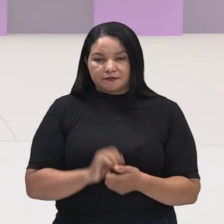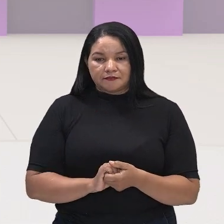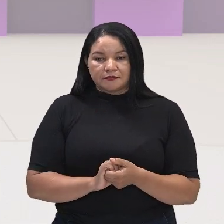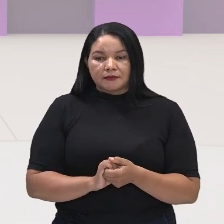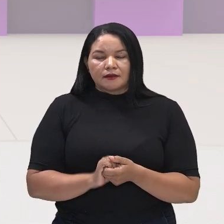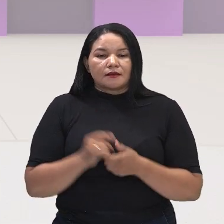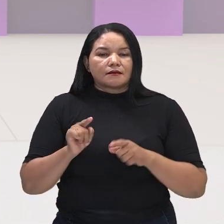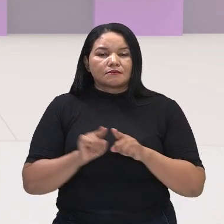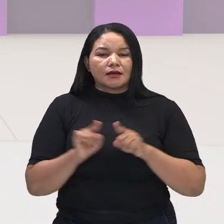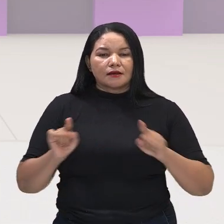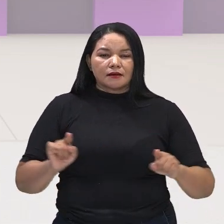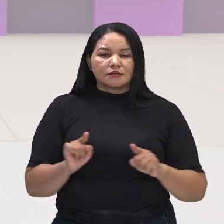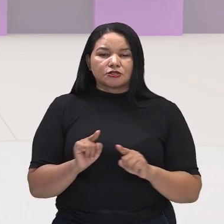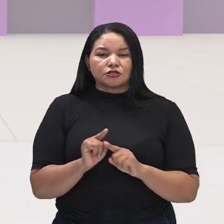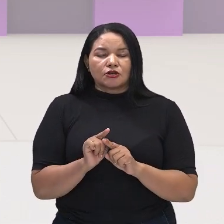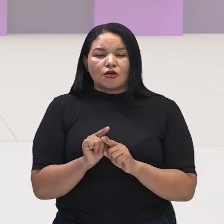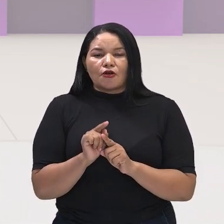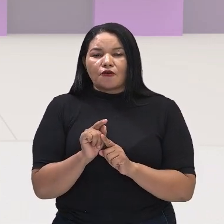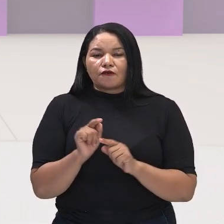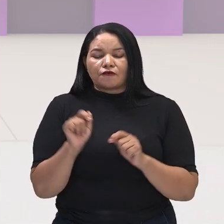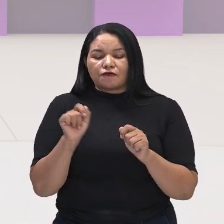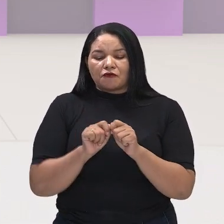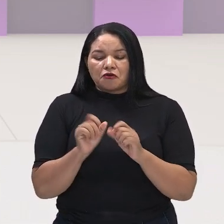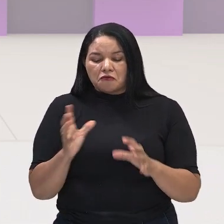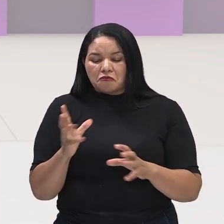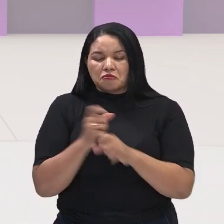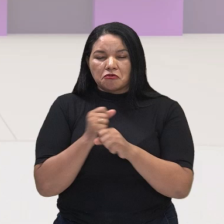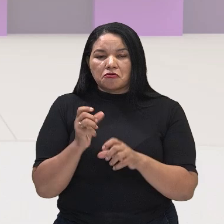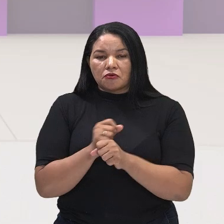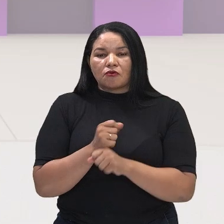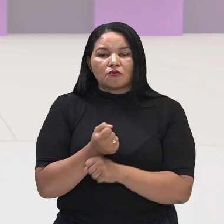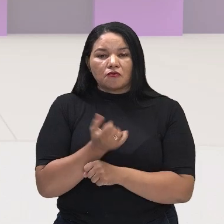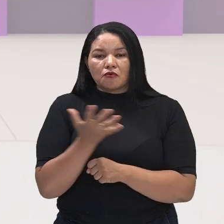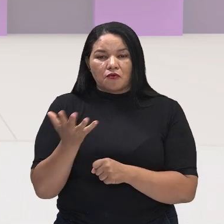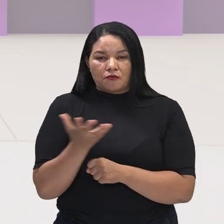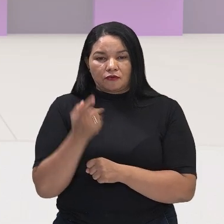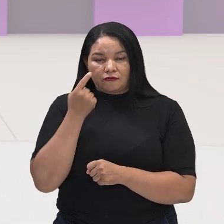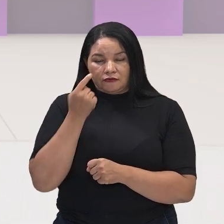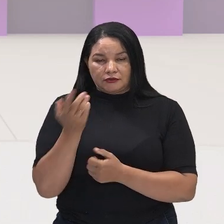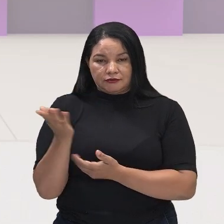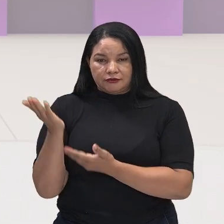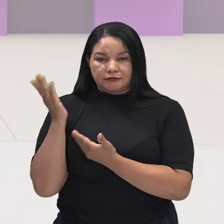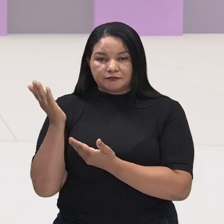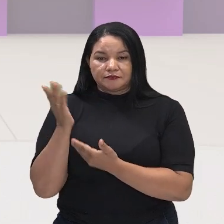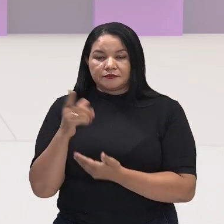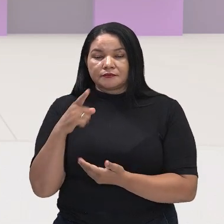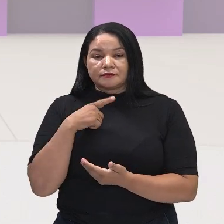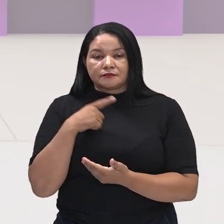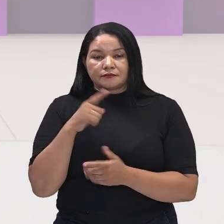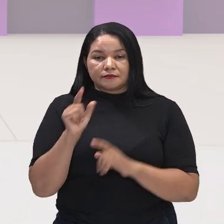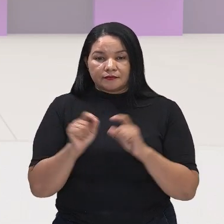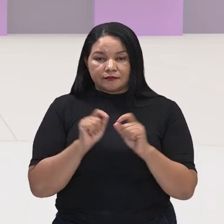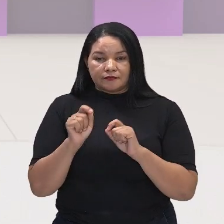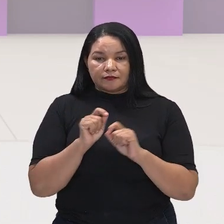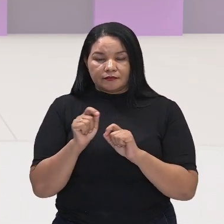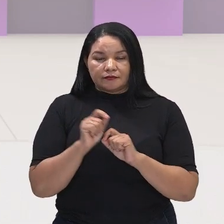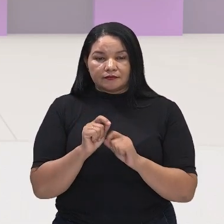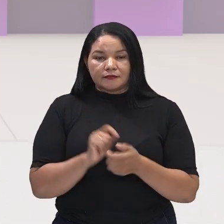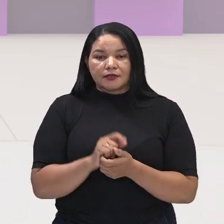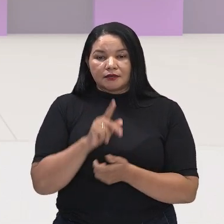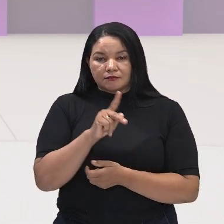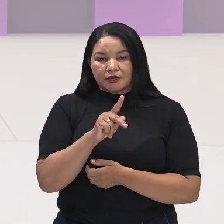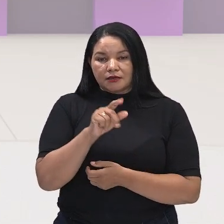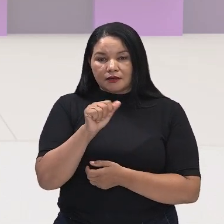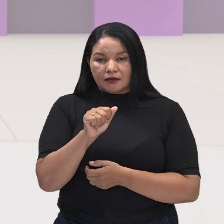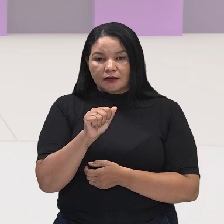para efetuar o cálculo dessa probabilidade? Está aqui ao meu lado, reparem que nós temos que P de A é igual a